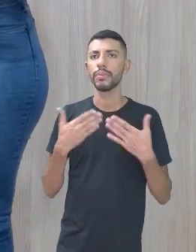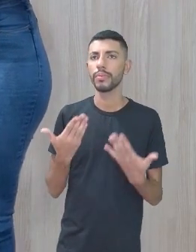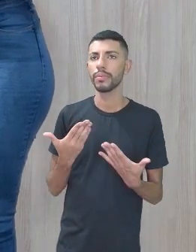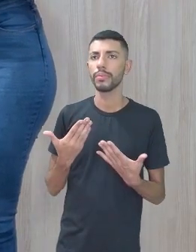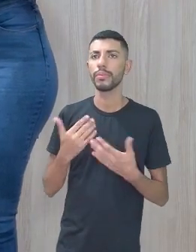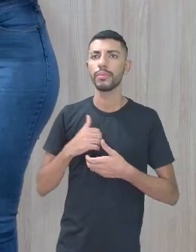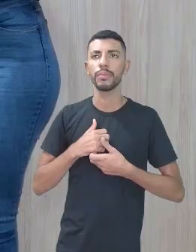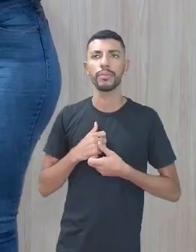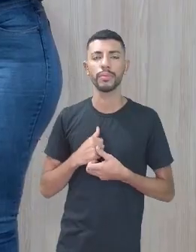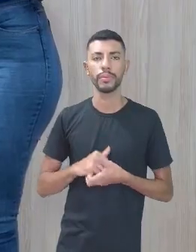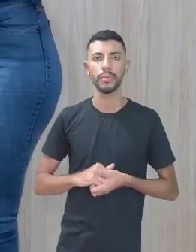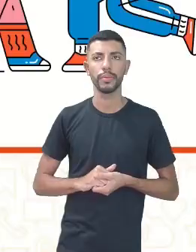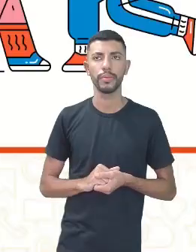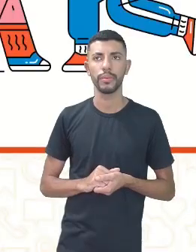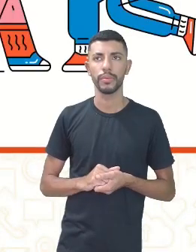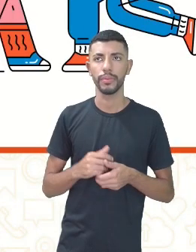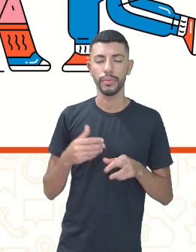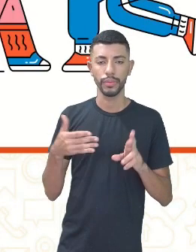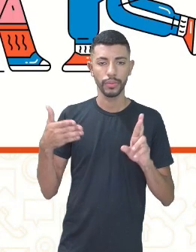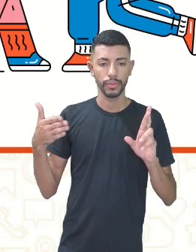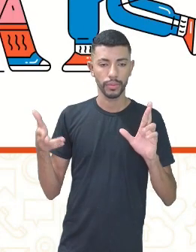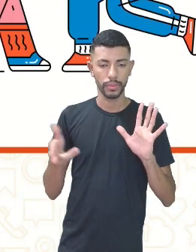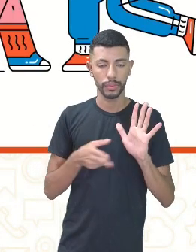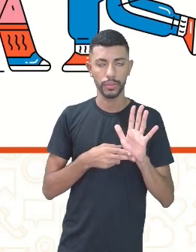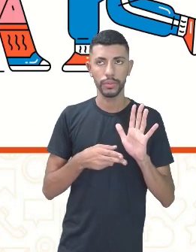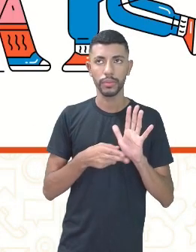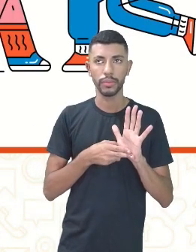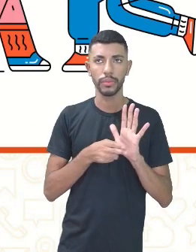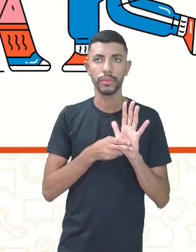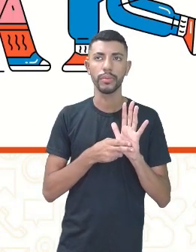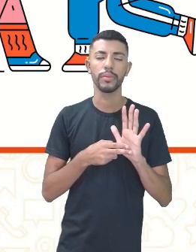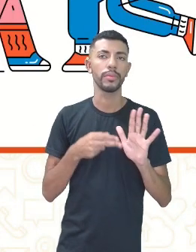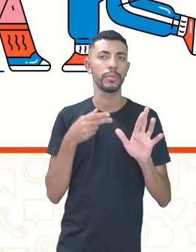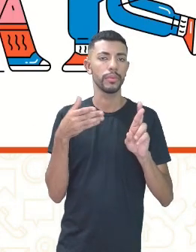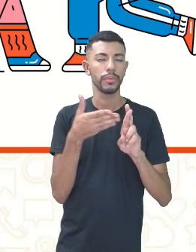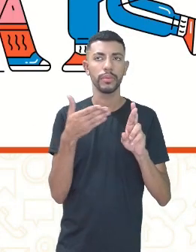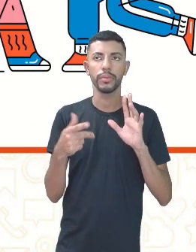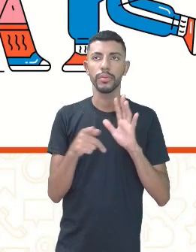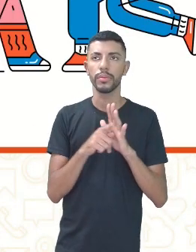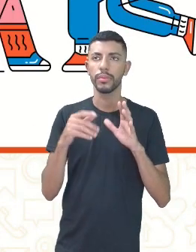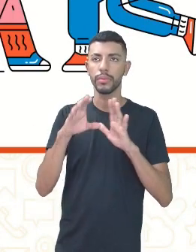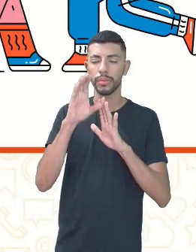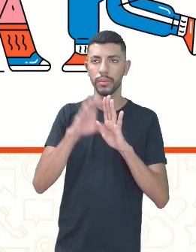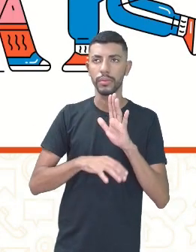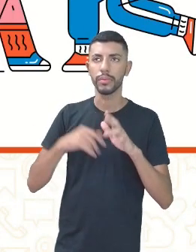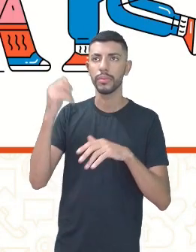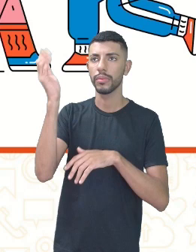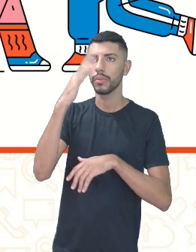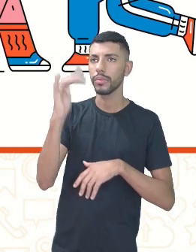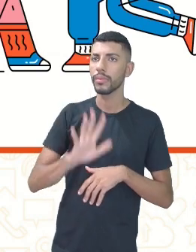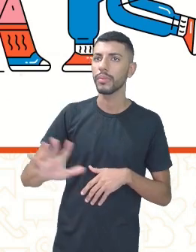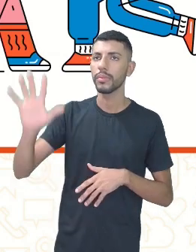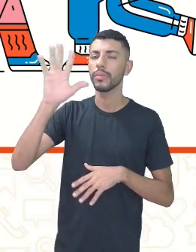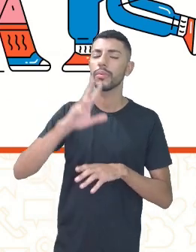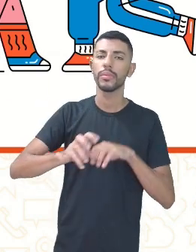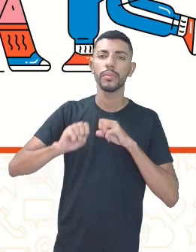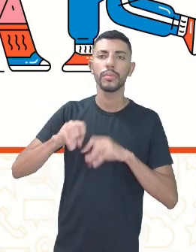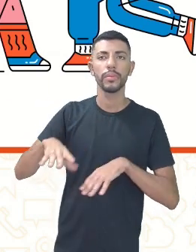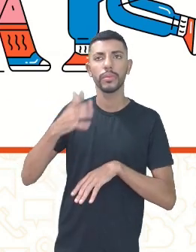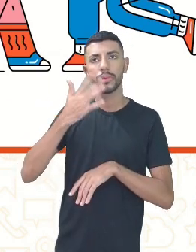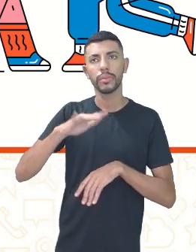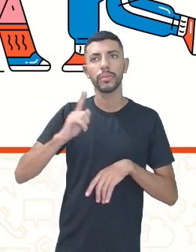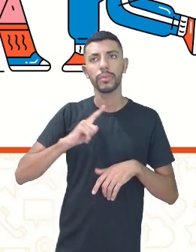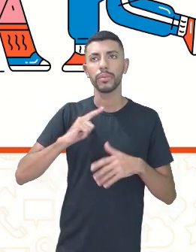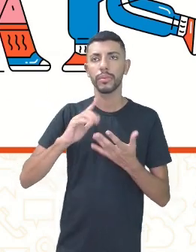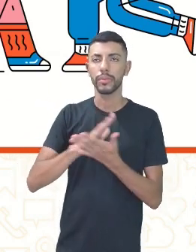Então, o referencial curricular nacional para a educação infantil, ele traz para a gente aspectos que são importantes e que a